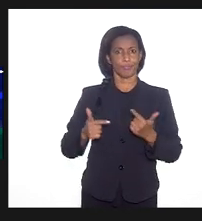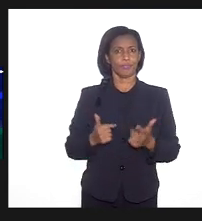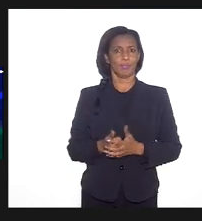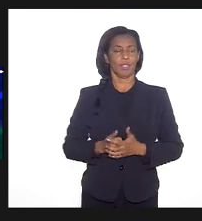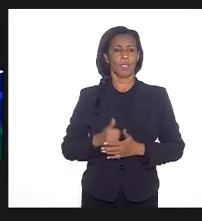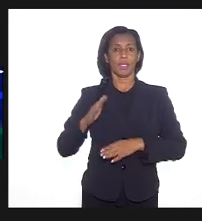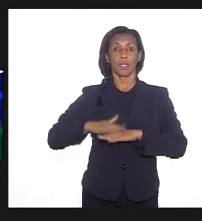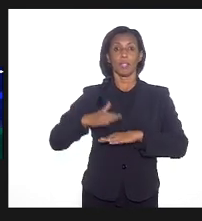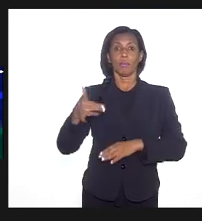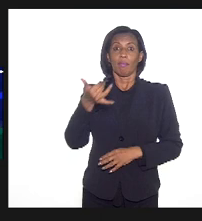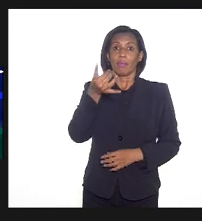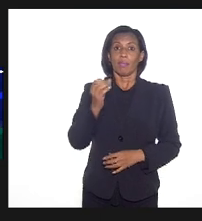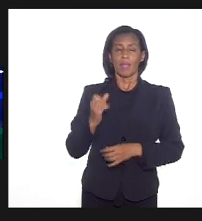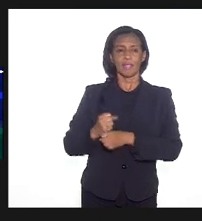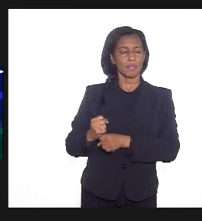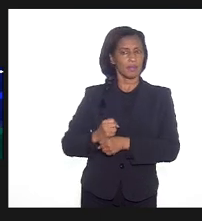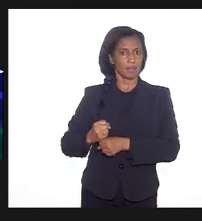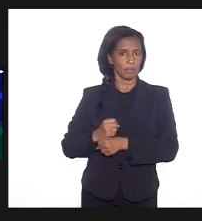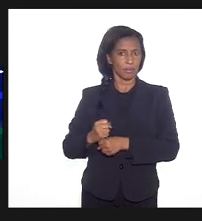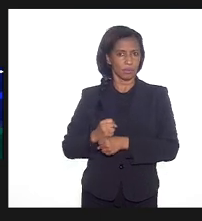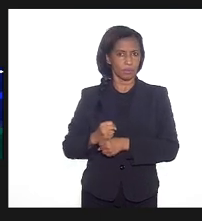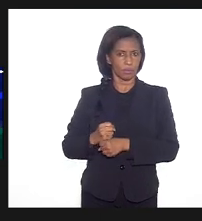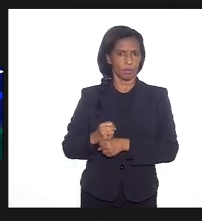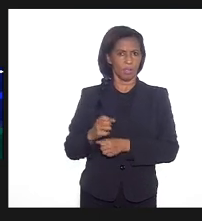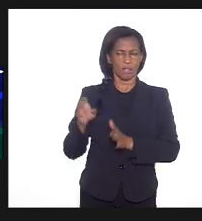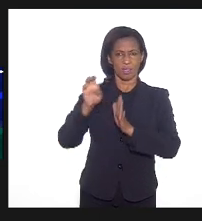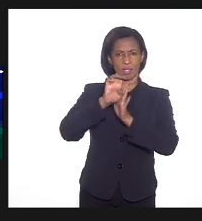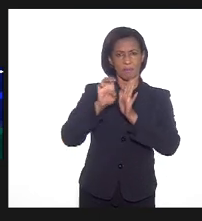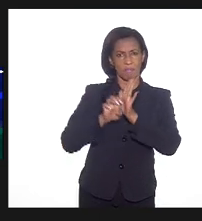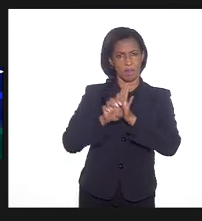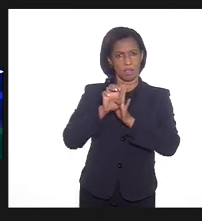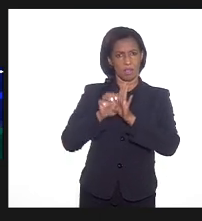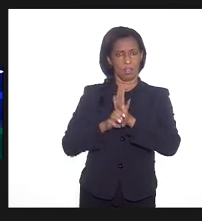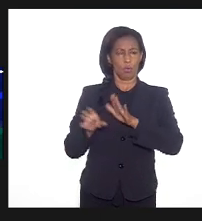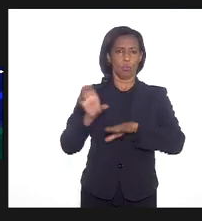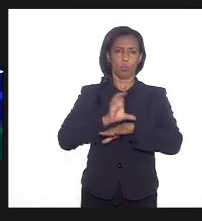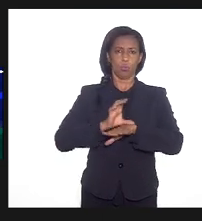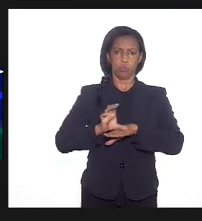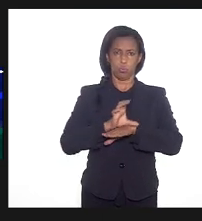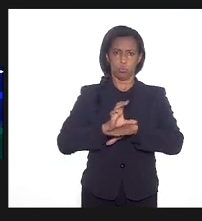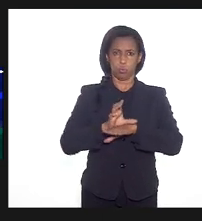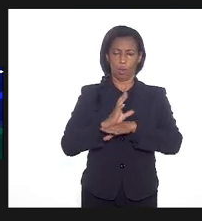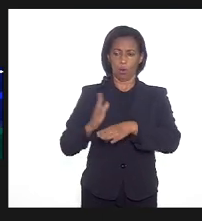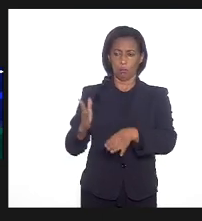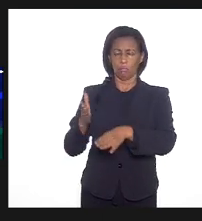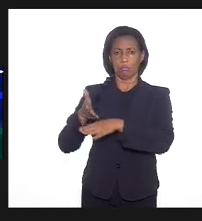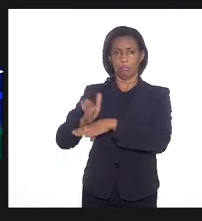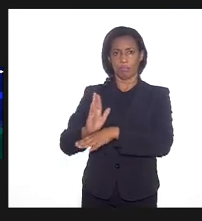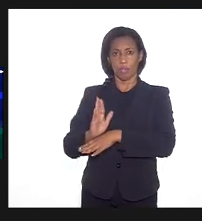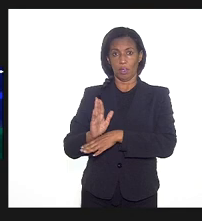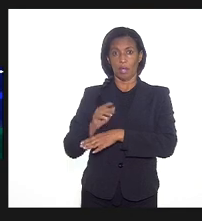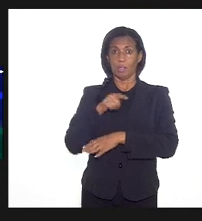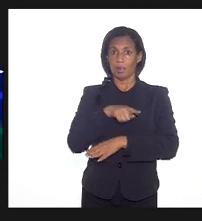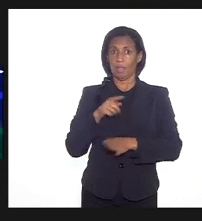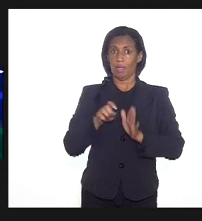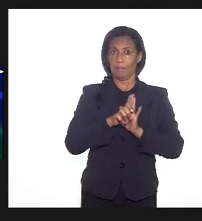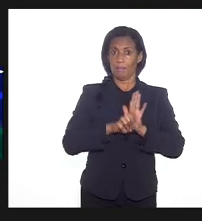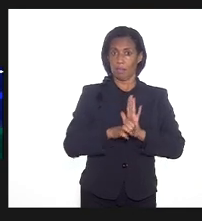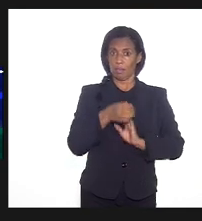por mais de 10 anos essa emenda constitucional aprovada que é a emenda constitucional 34